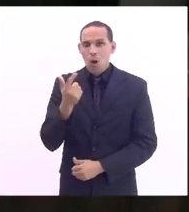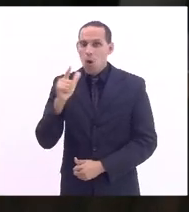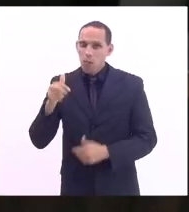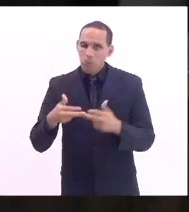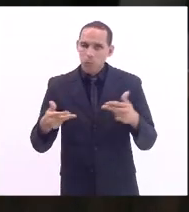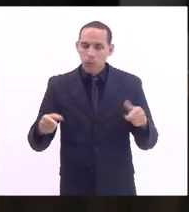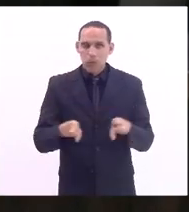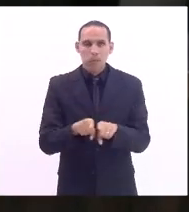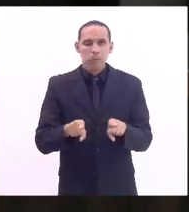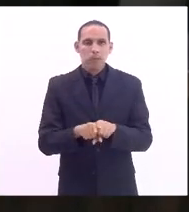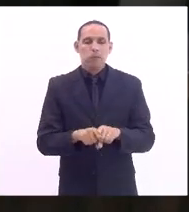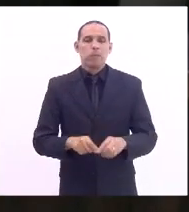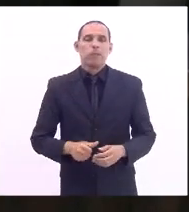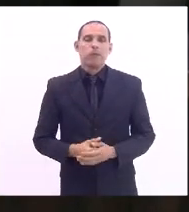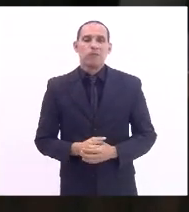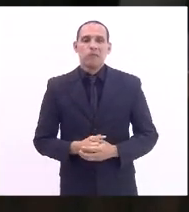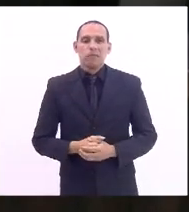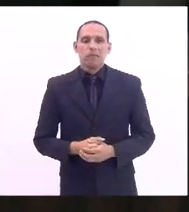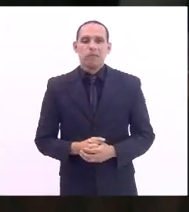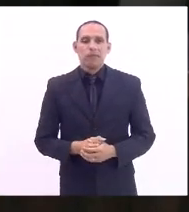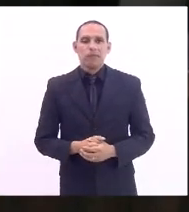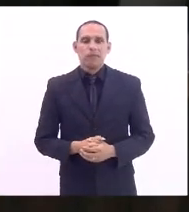providências.